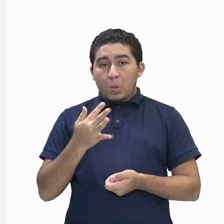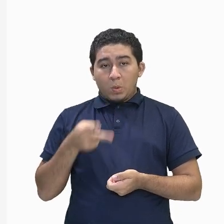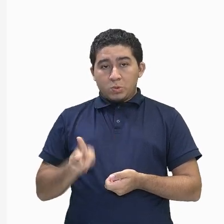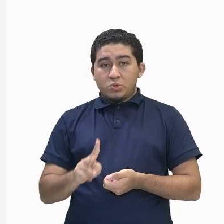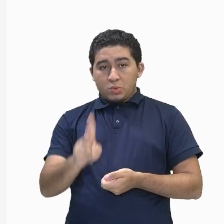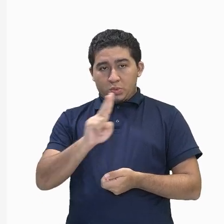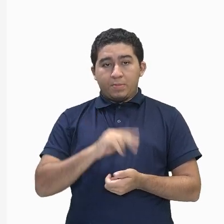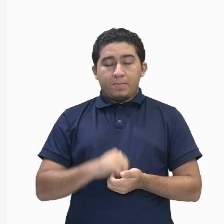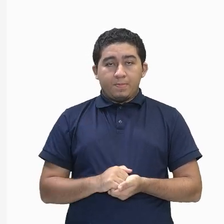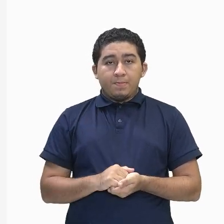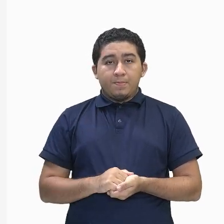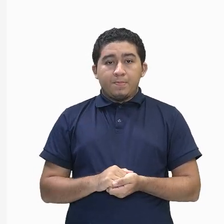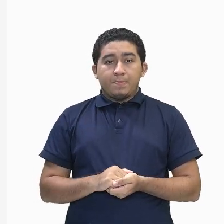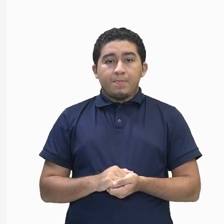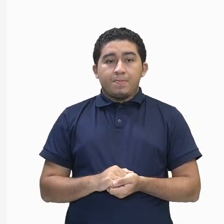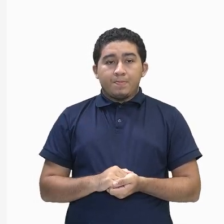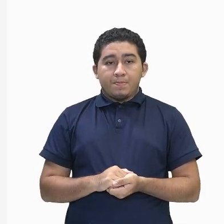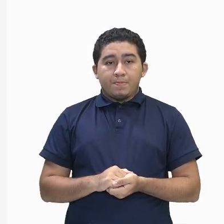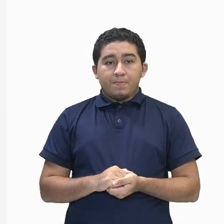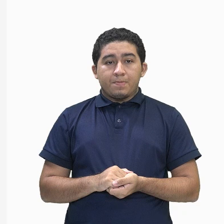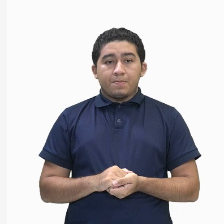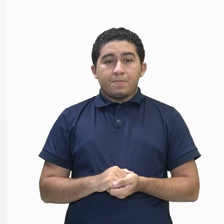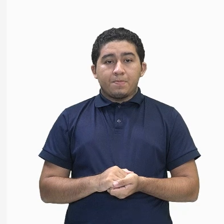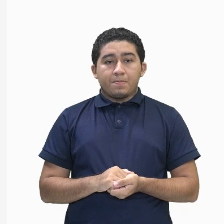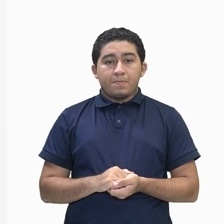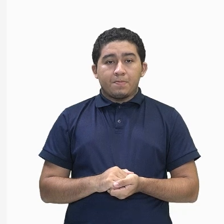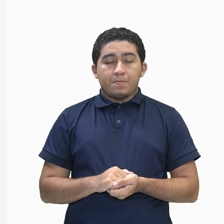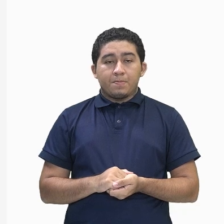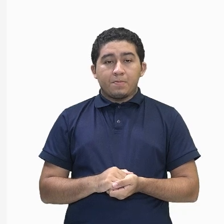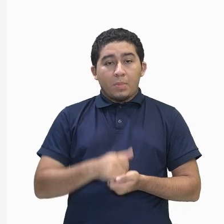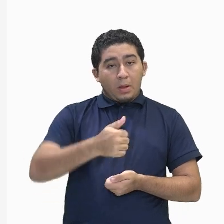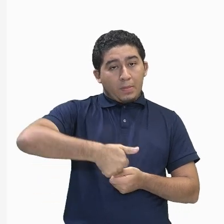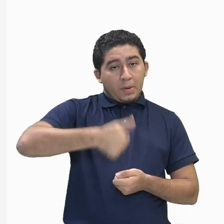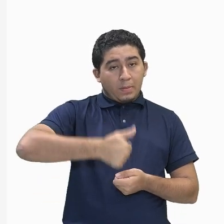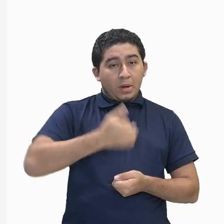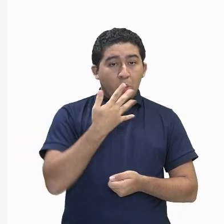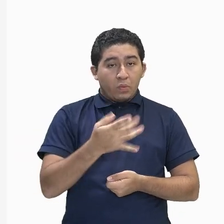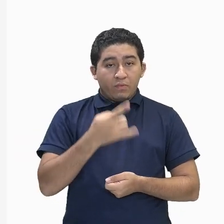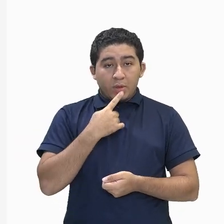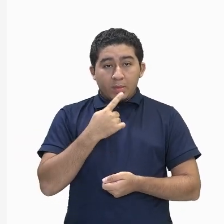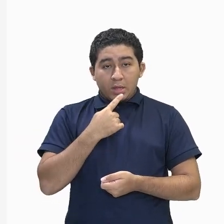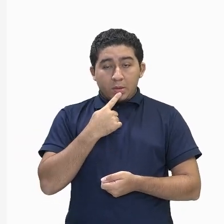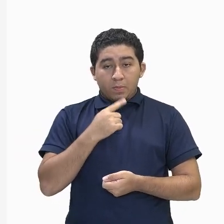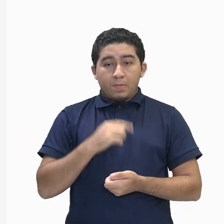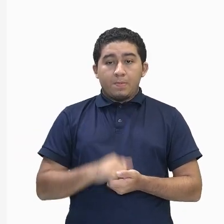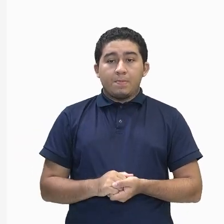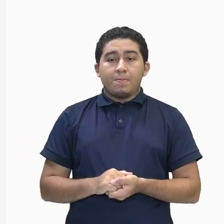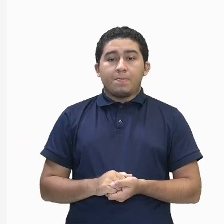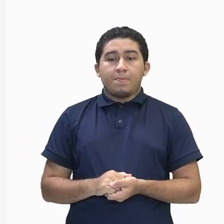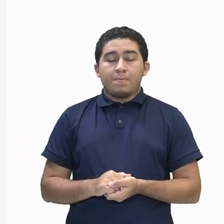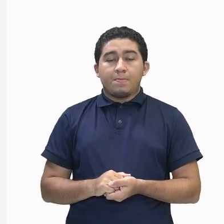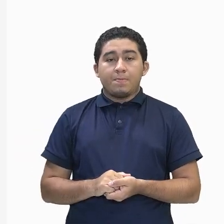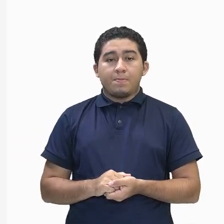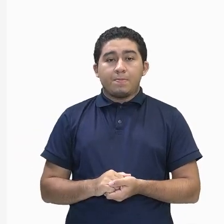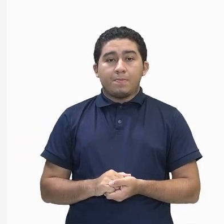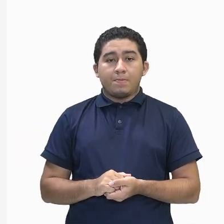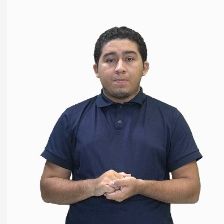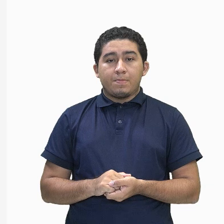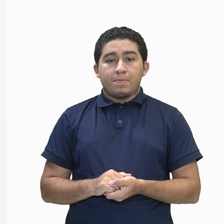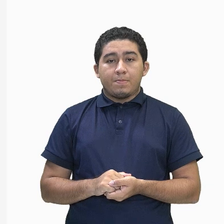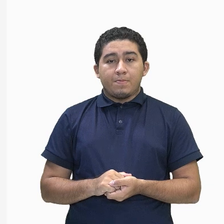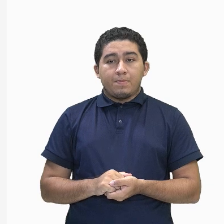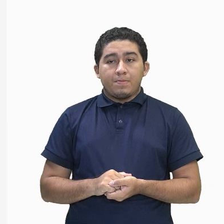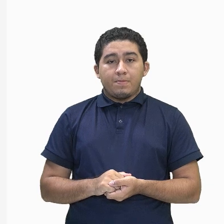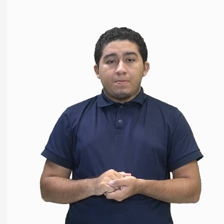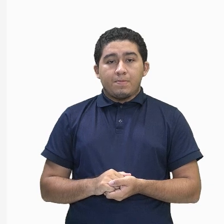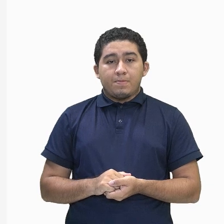é? Vamos ver agora as palavras cognatas. Vamos lá. As palavras cognatas, elas continuam aparecendo lá no resto do